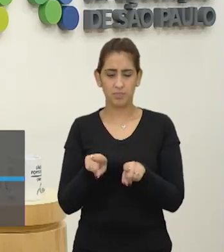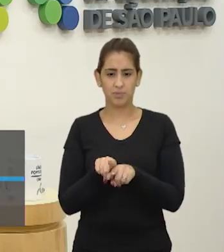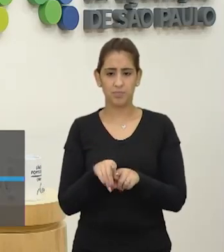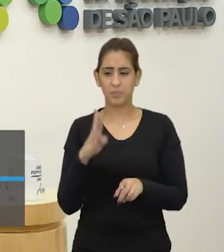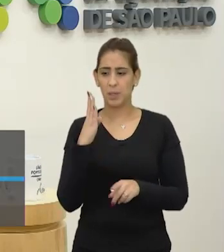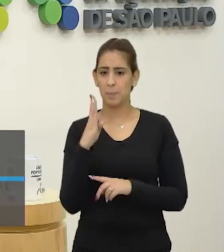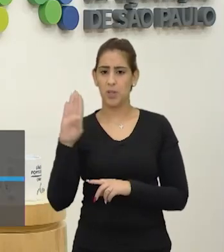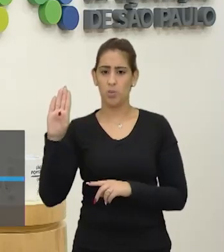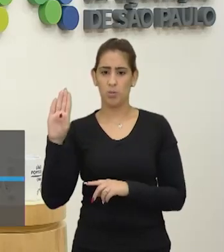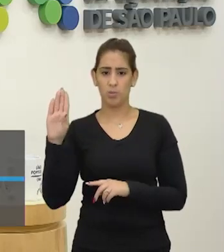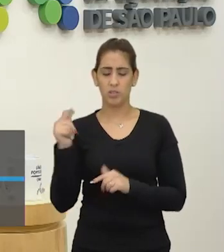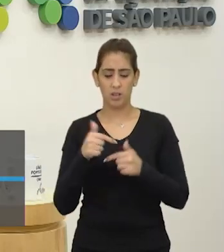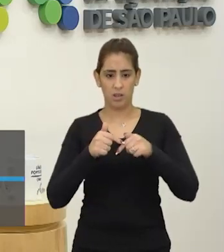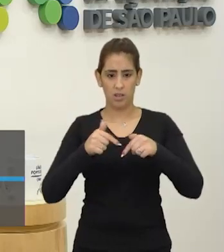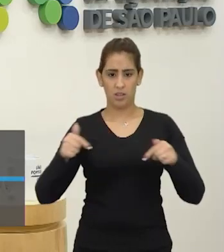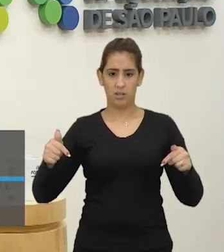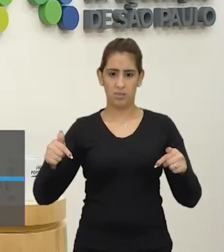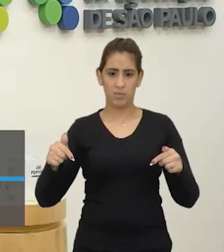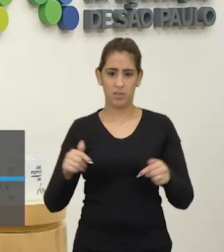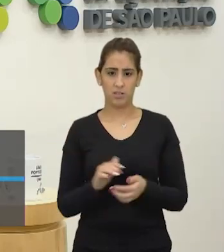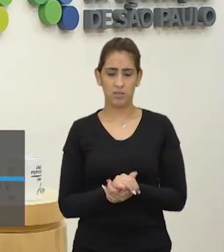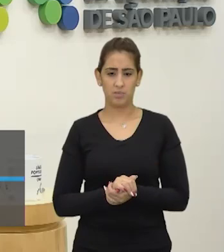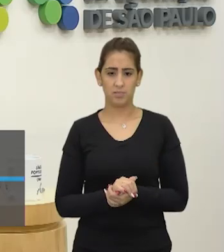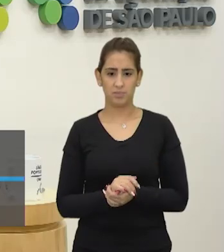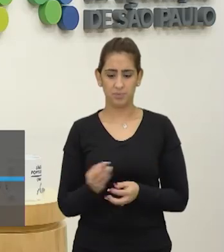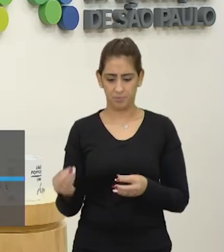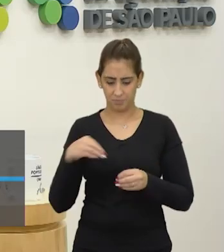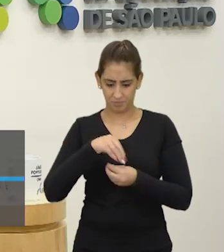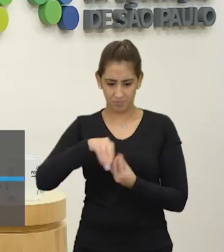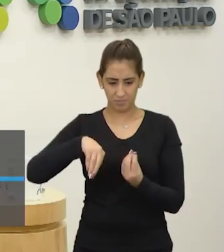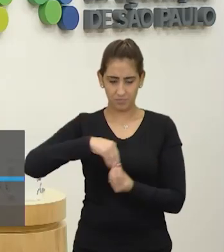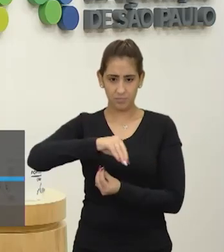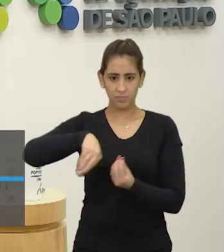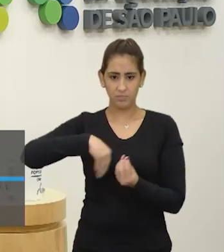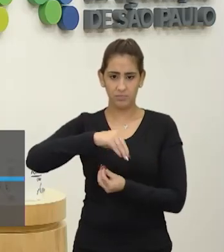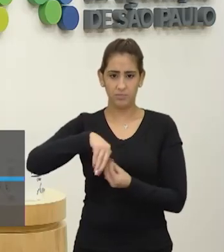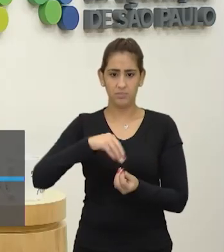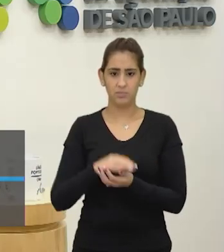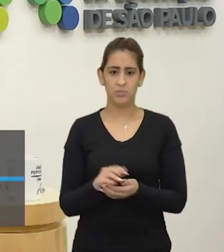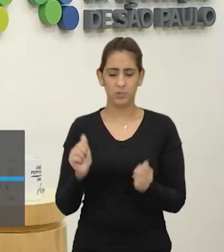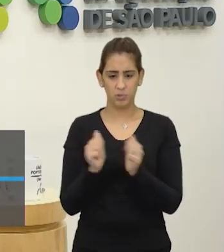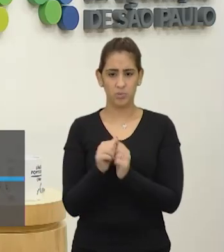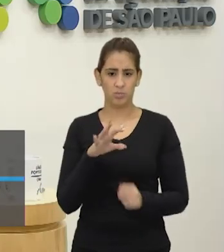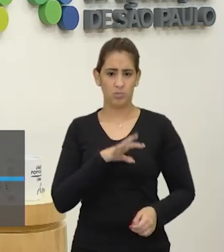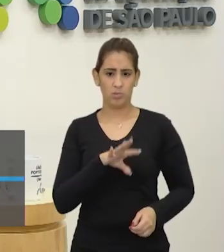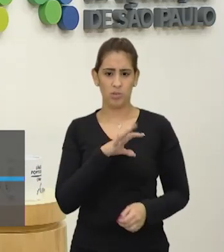da biologia, da química, né, epigênese, né,